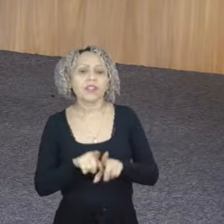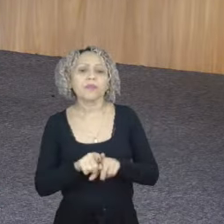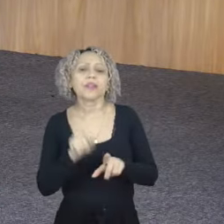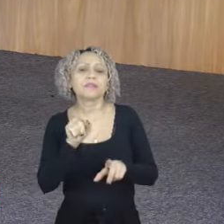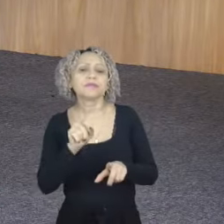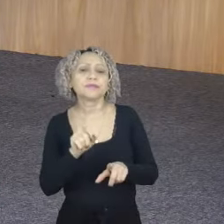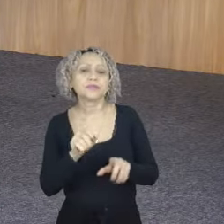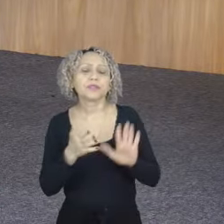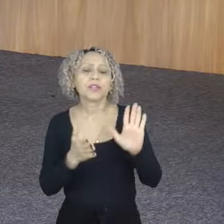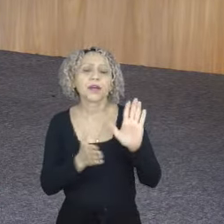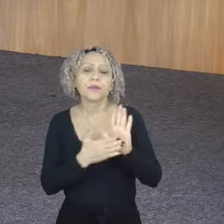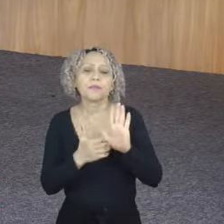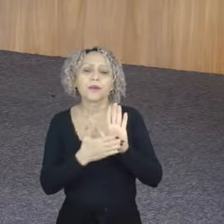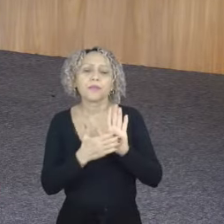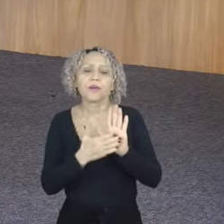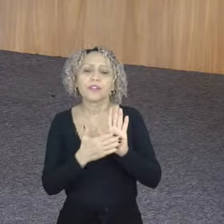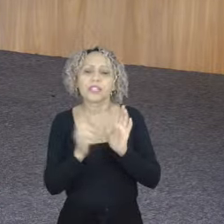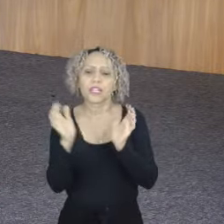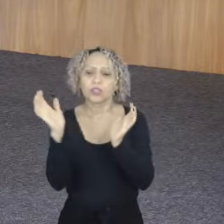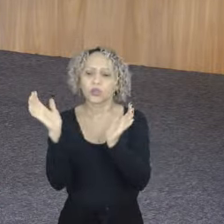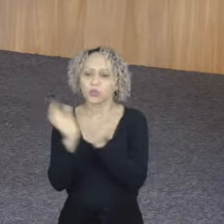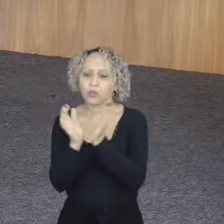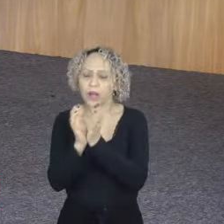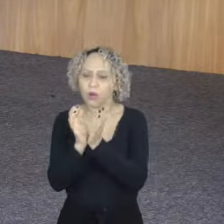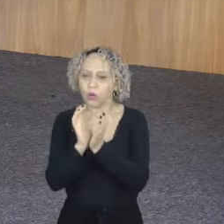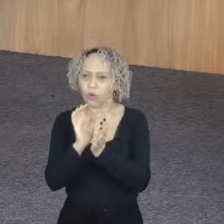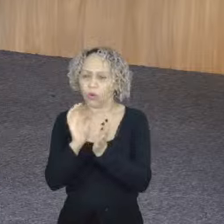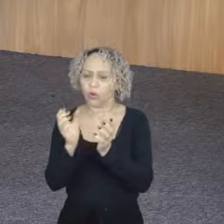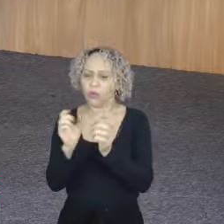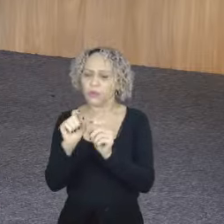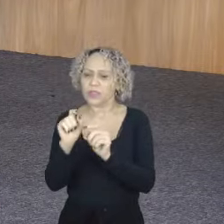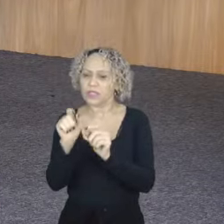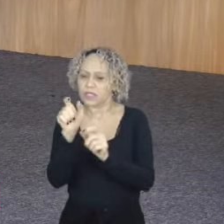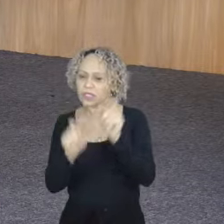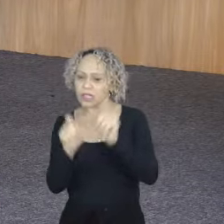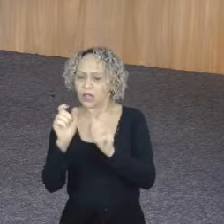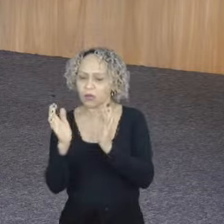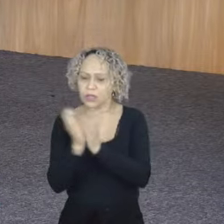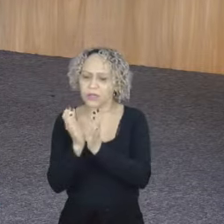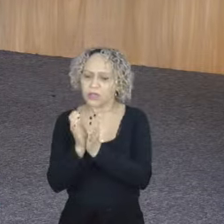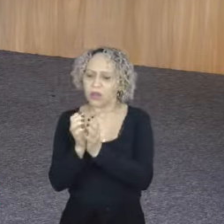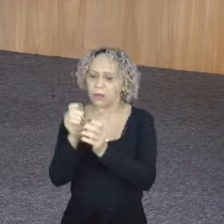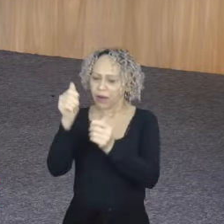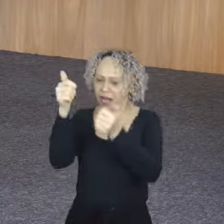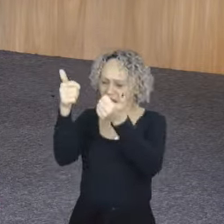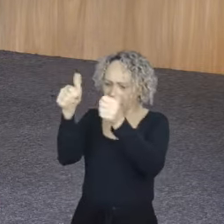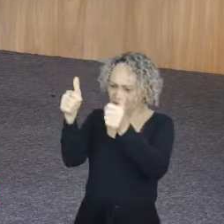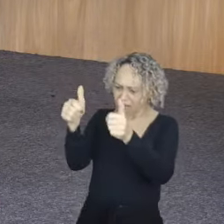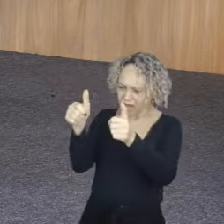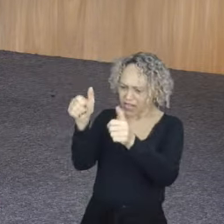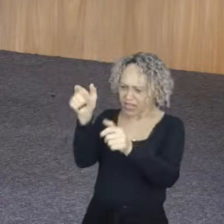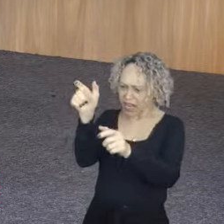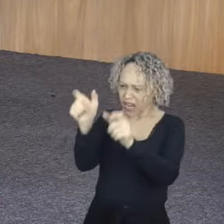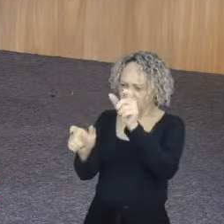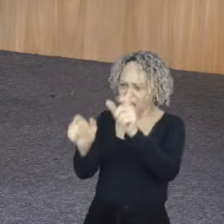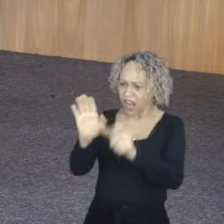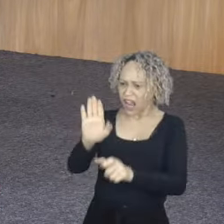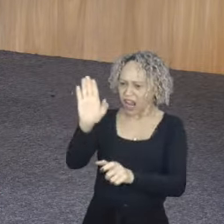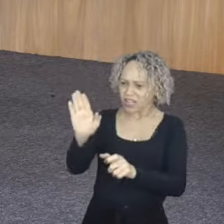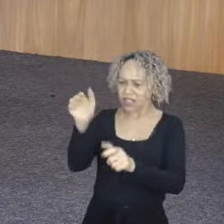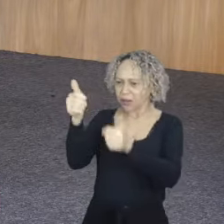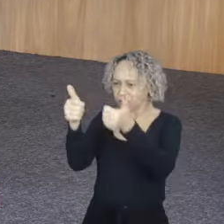para avaliar as candidaturas negras do Partido dos Trabalhadores e das Trabalhadoras, e você propôs isso ao PT, o